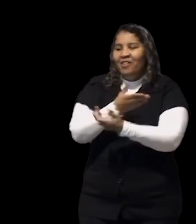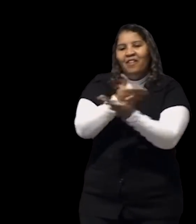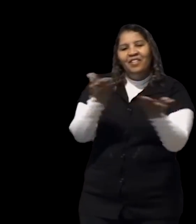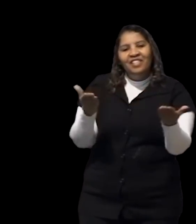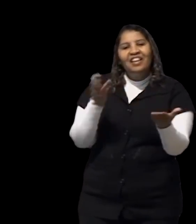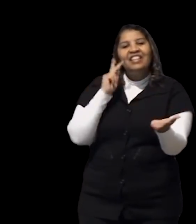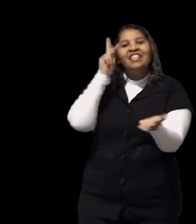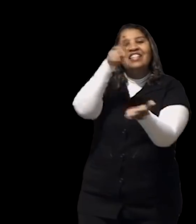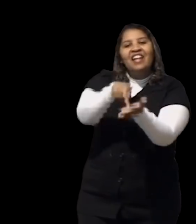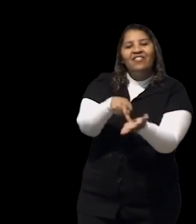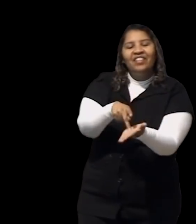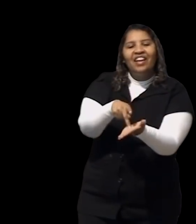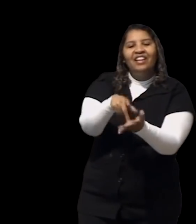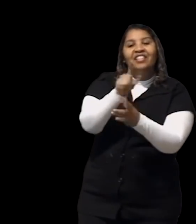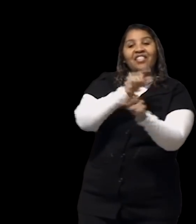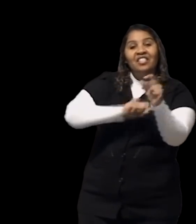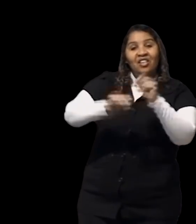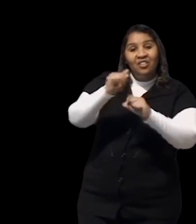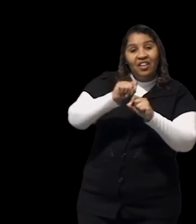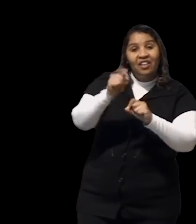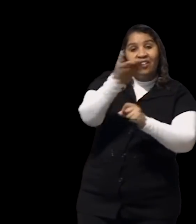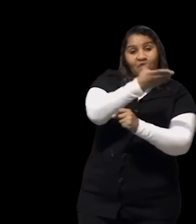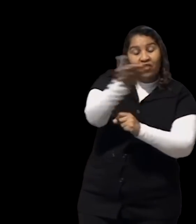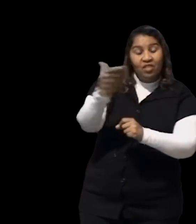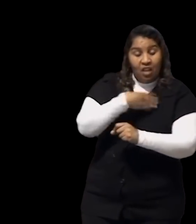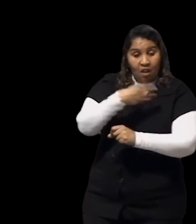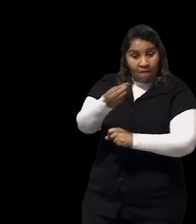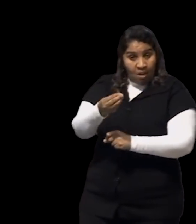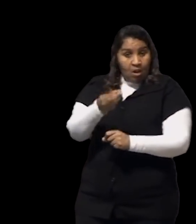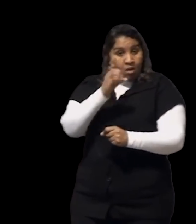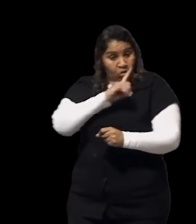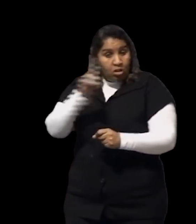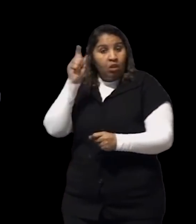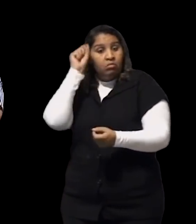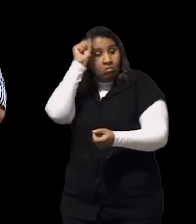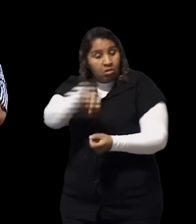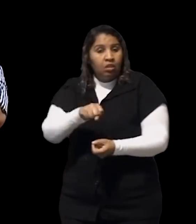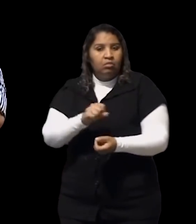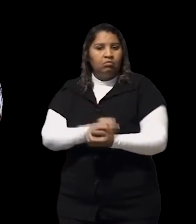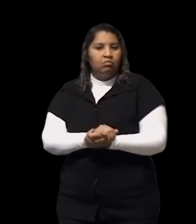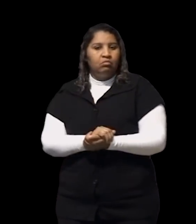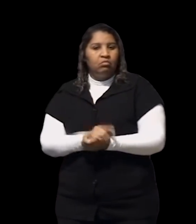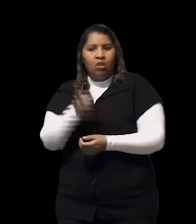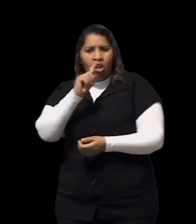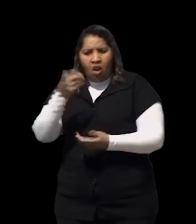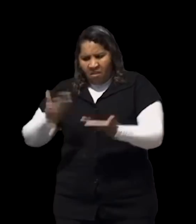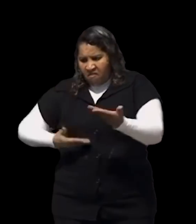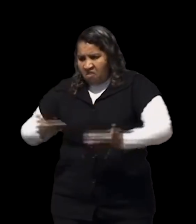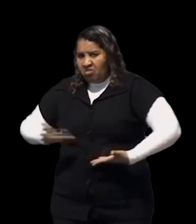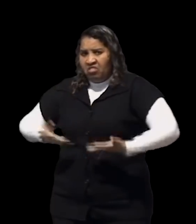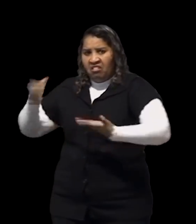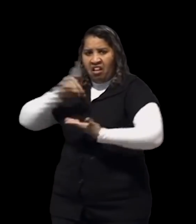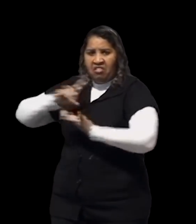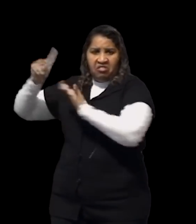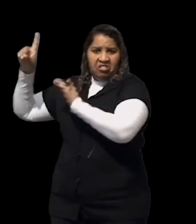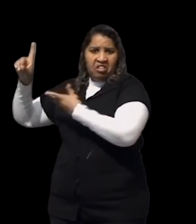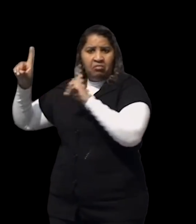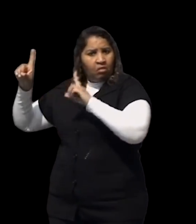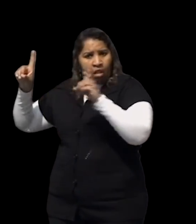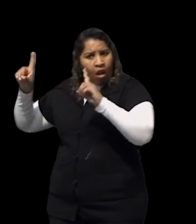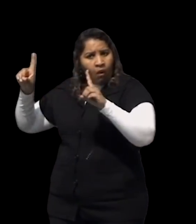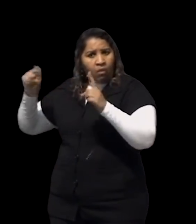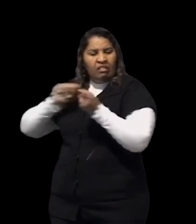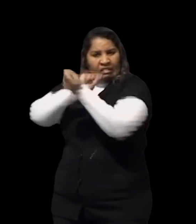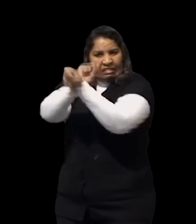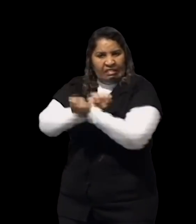você é filho de Deus você não nasceu nem para ser empregado de Deus e também não nasceu para ser escravos de Deus você nasceu para ser